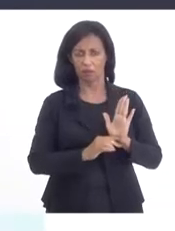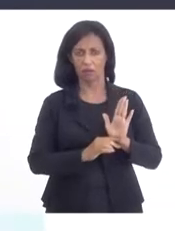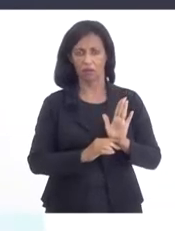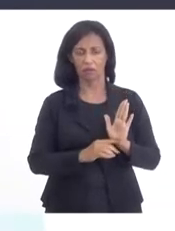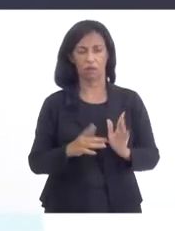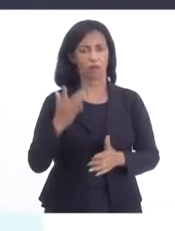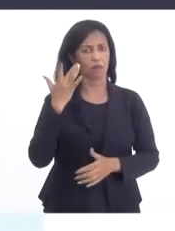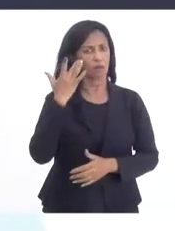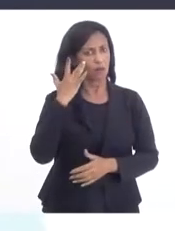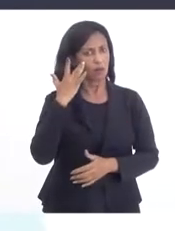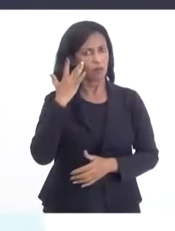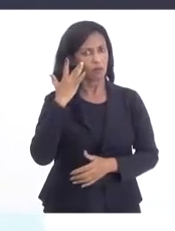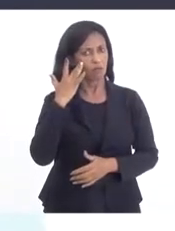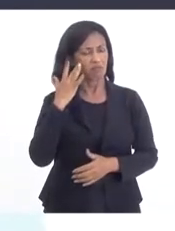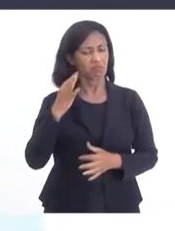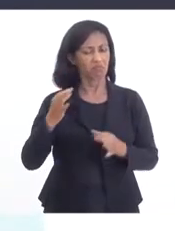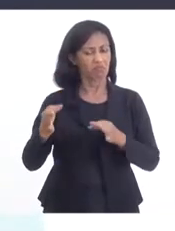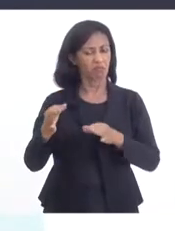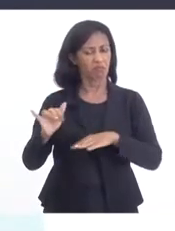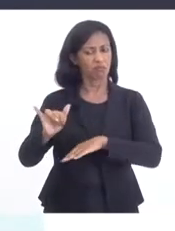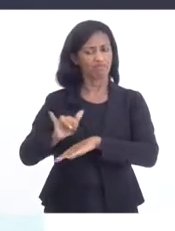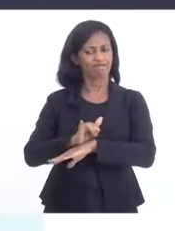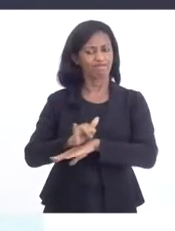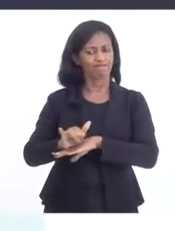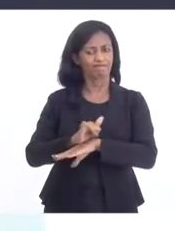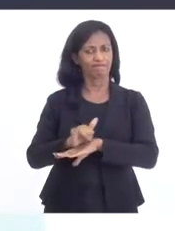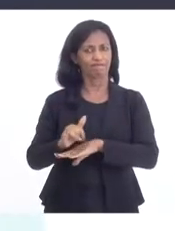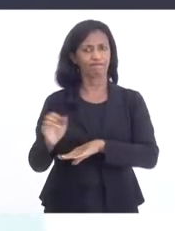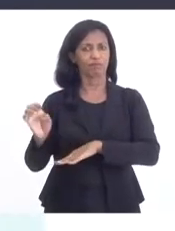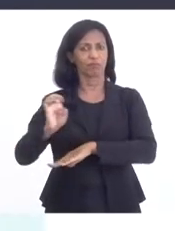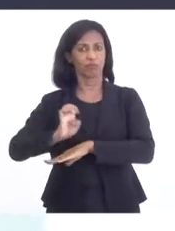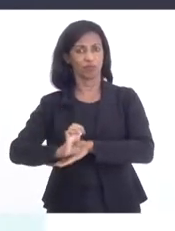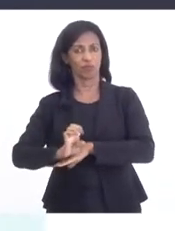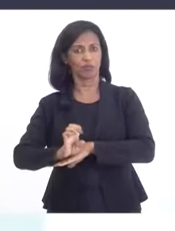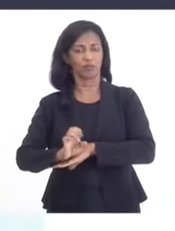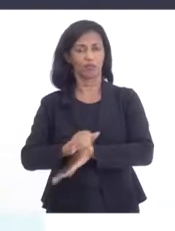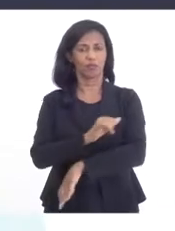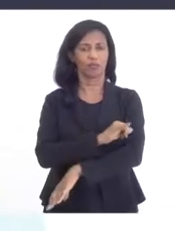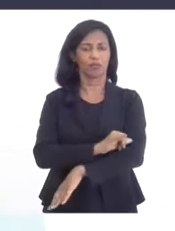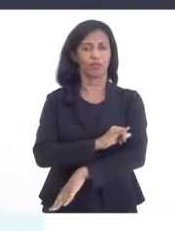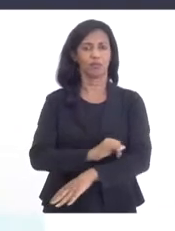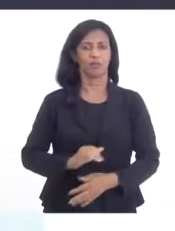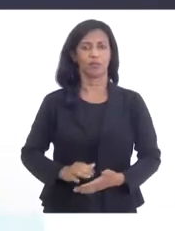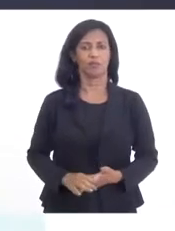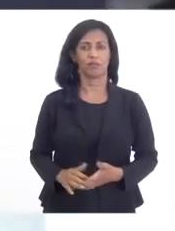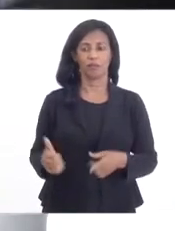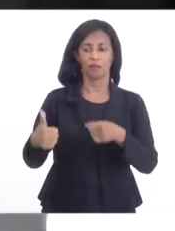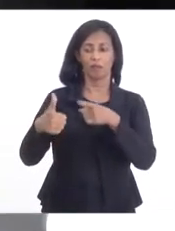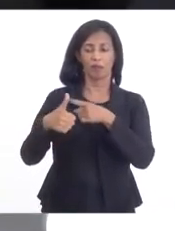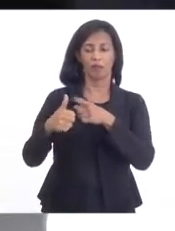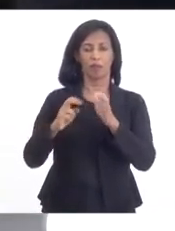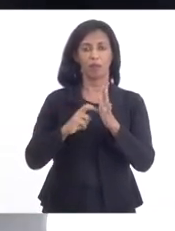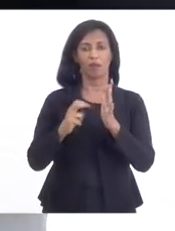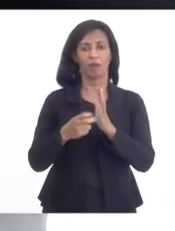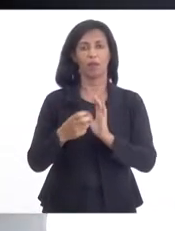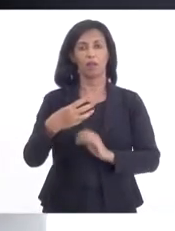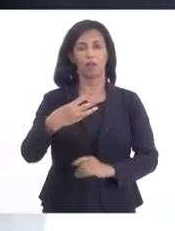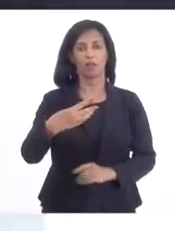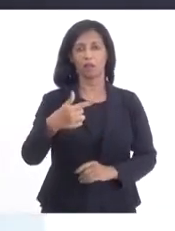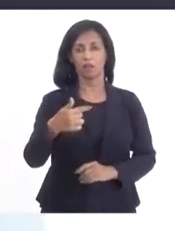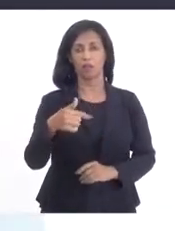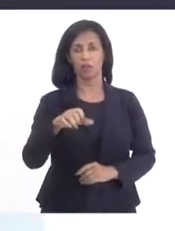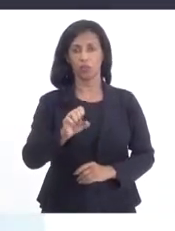acho absolutamente estratégica para o Estado do Rio de Janeiro. A primeira é a emenda